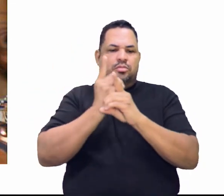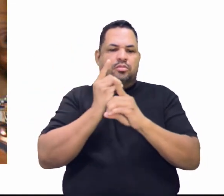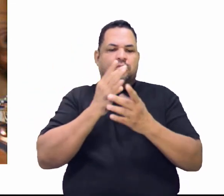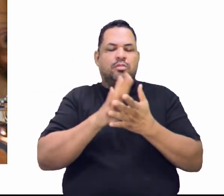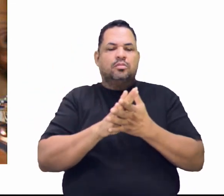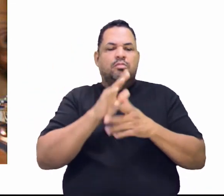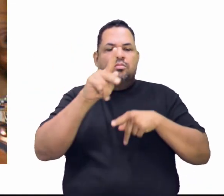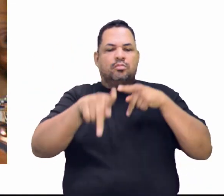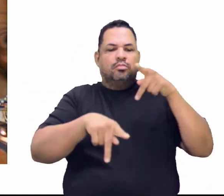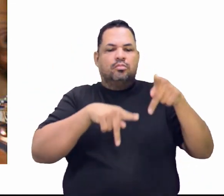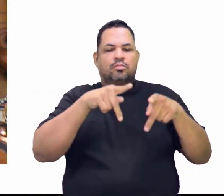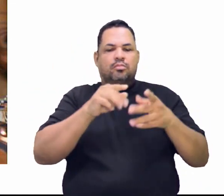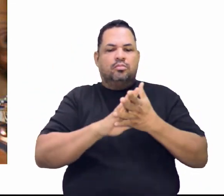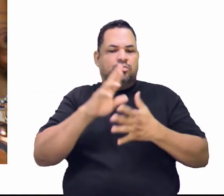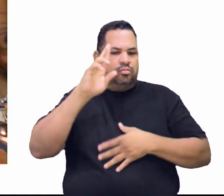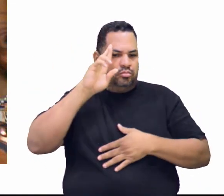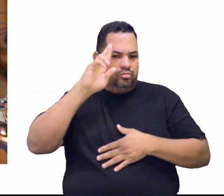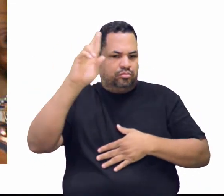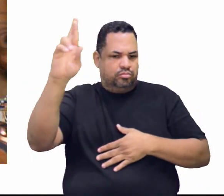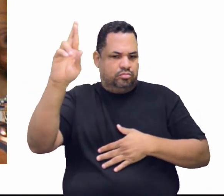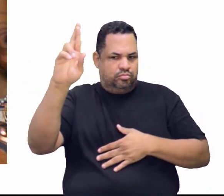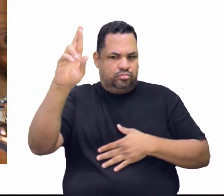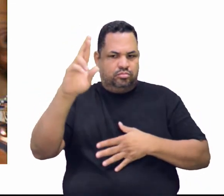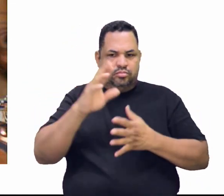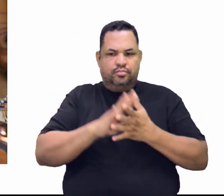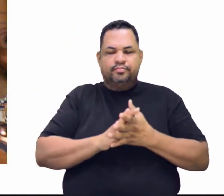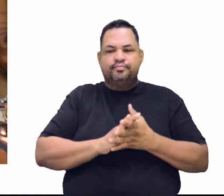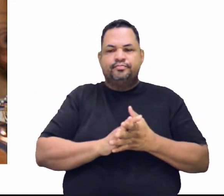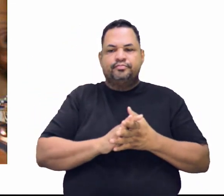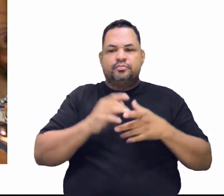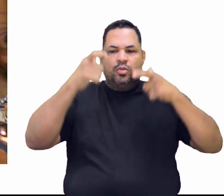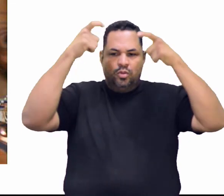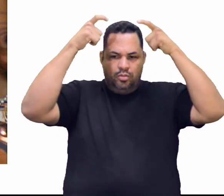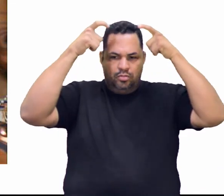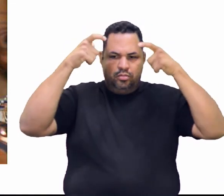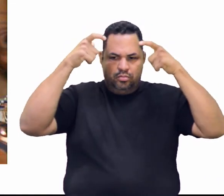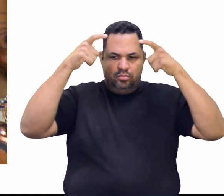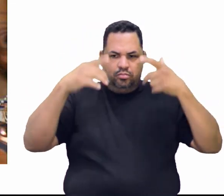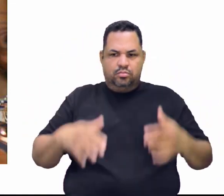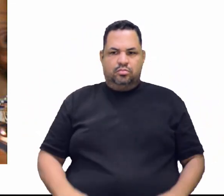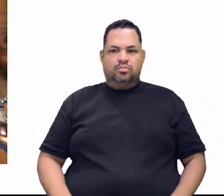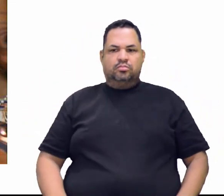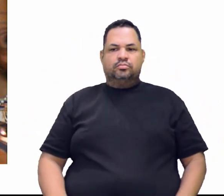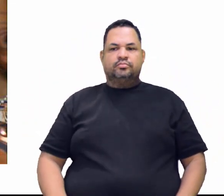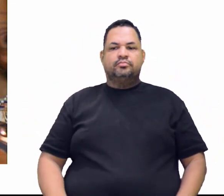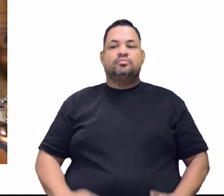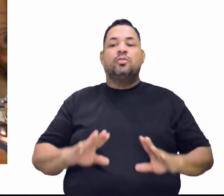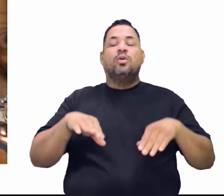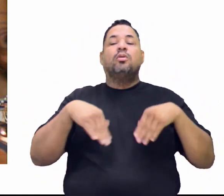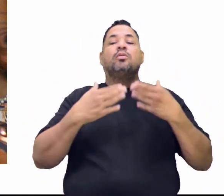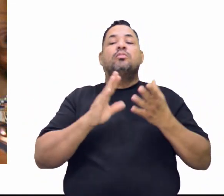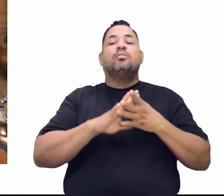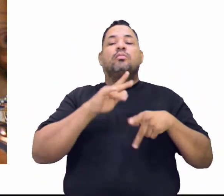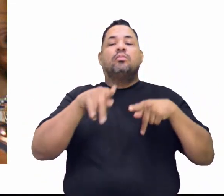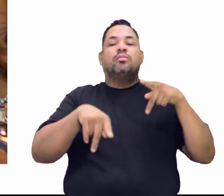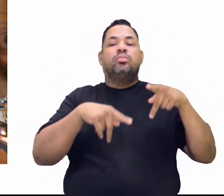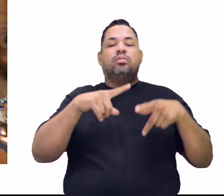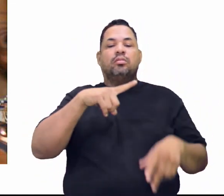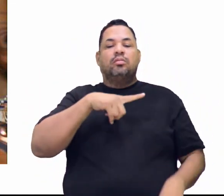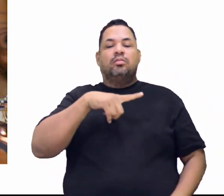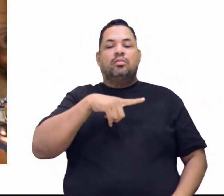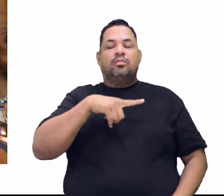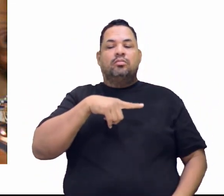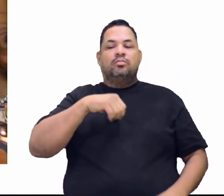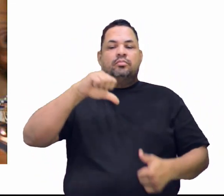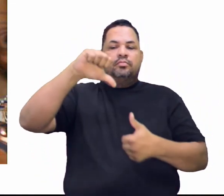povos que viviam sob a chefia de um monarca. Sabe qual é esse povo? Pois é. Aí nós temos